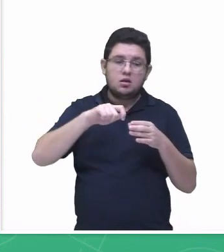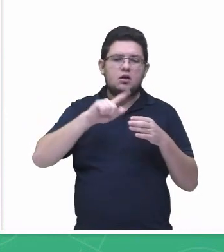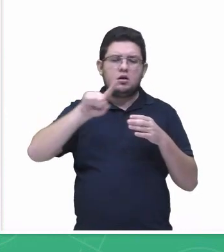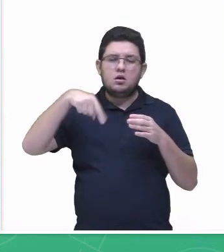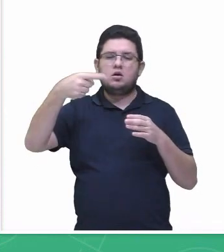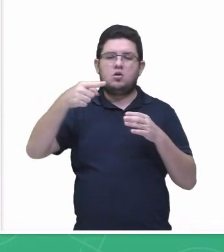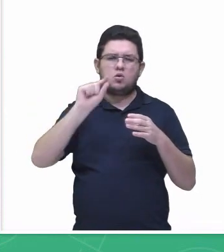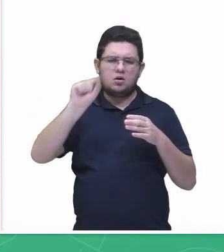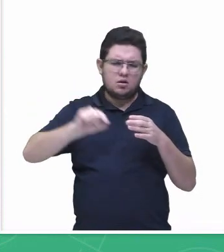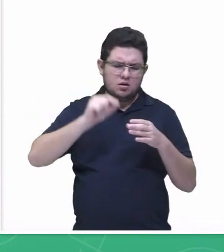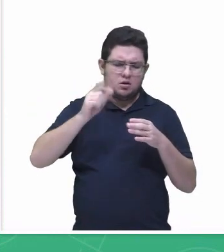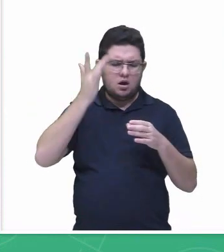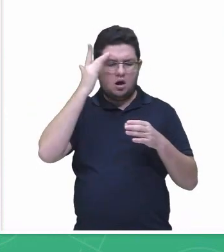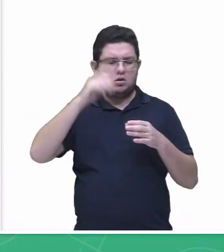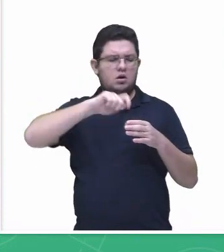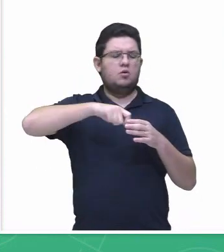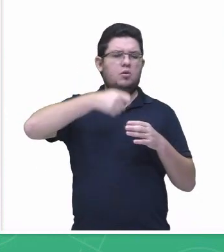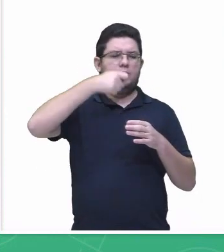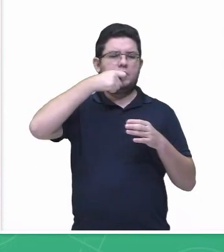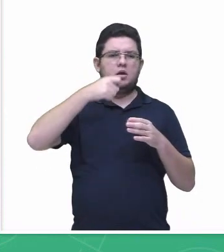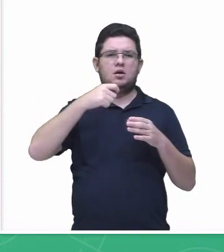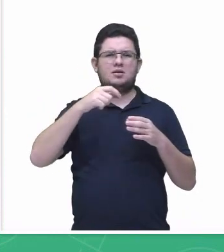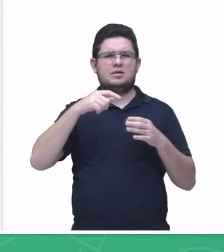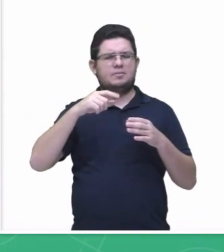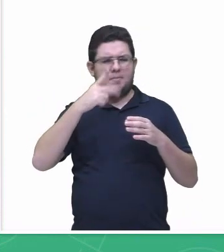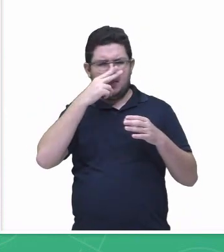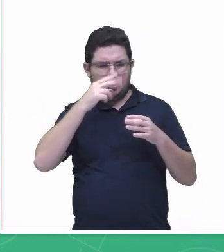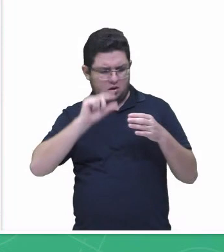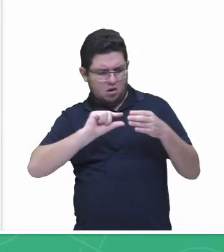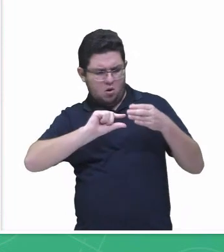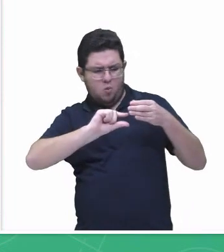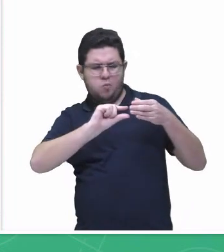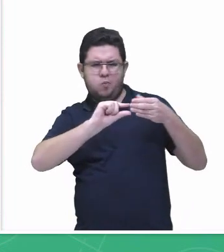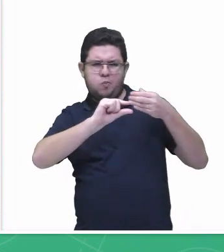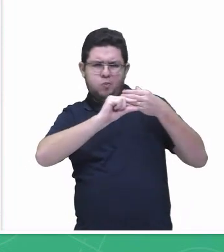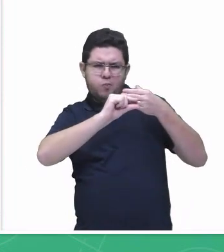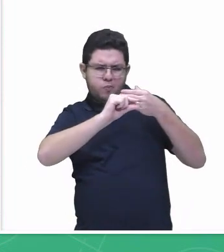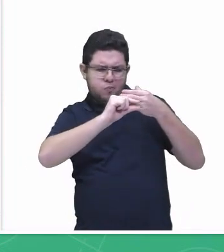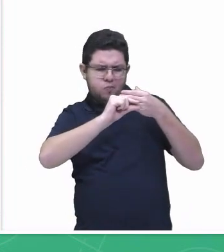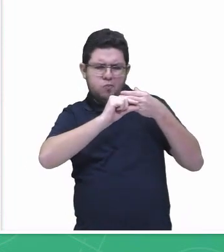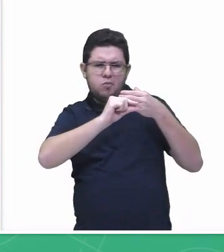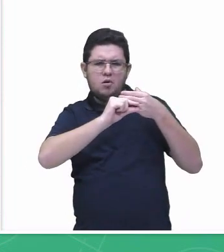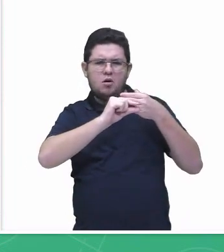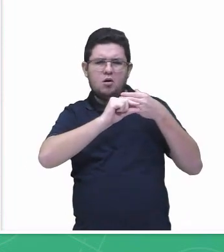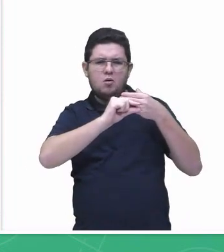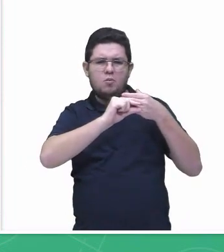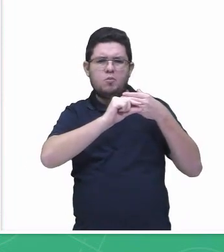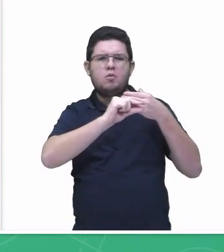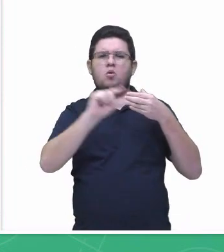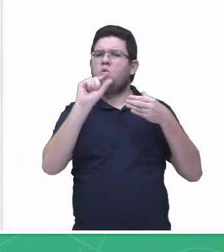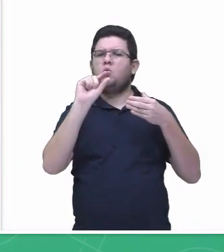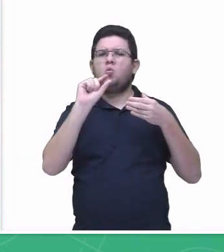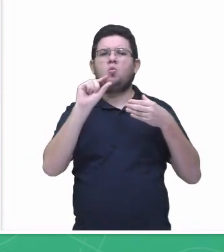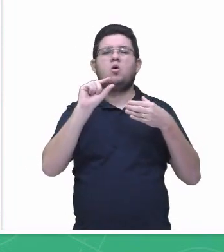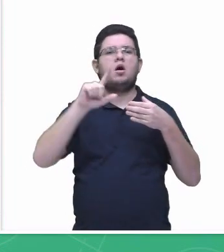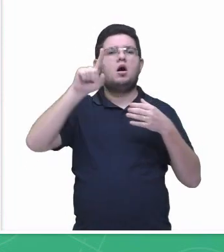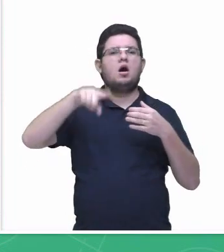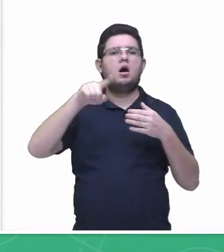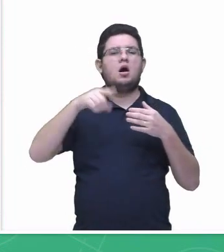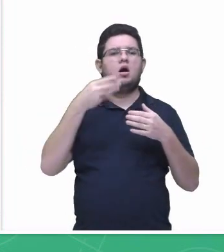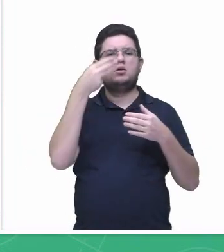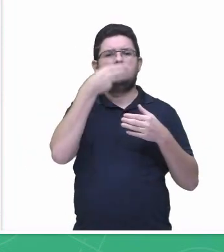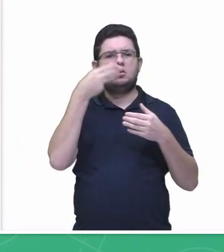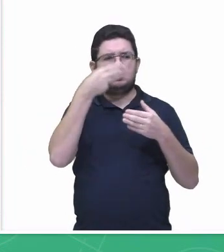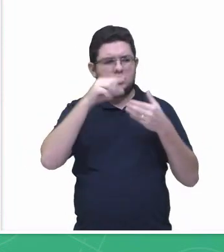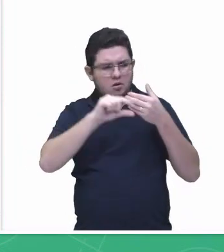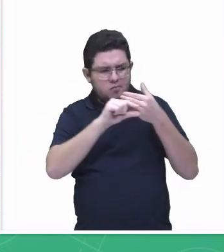que está bom ou ficou muito doce, tem 2 dedinhos de açúcar no fundo do recipiente. Por quê? Porque você atingiu o coeficiente de